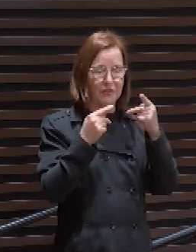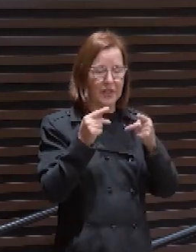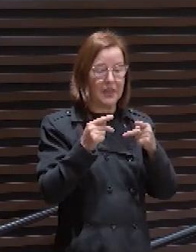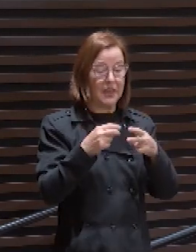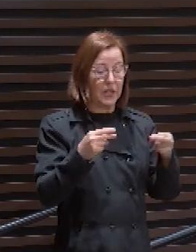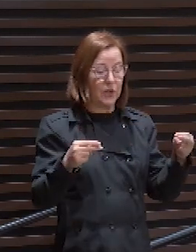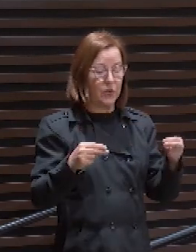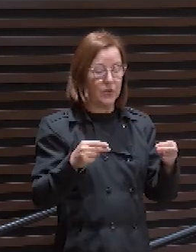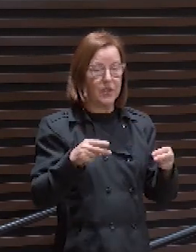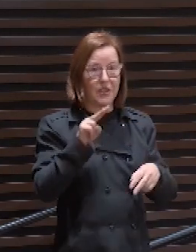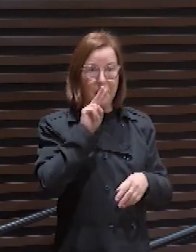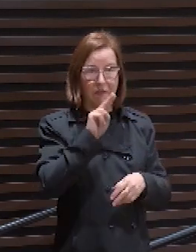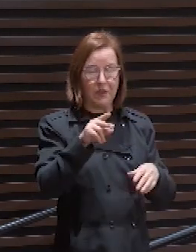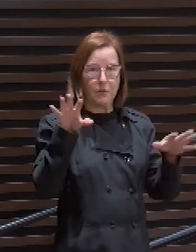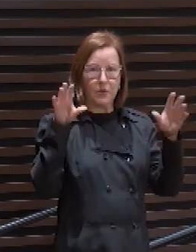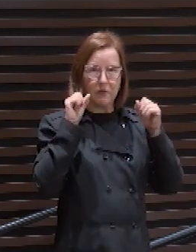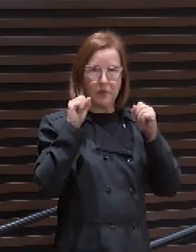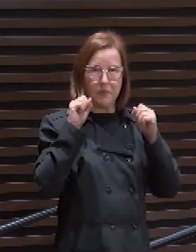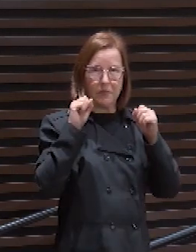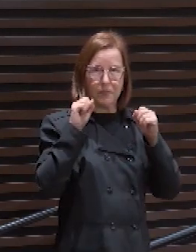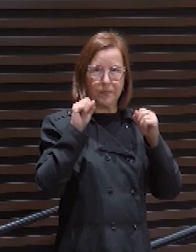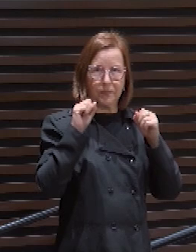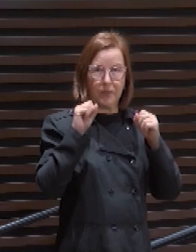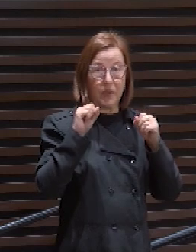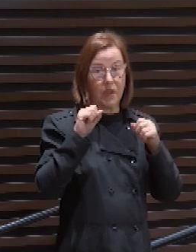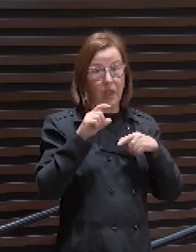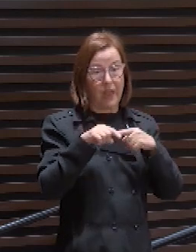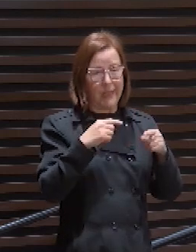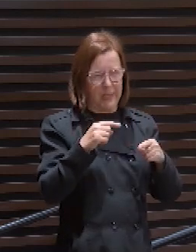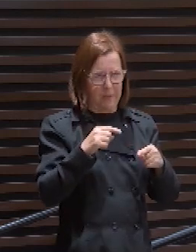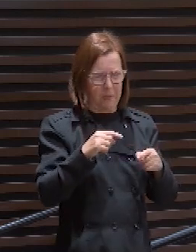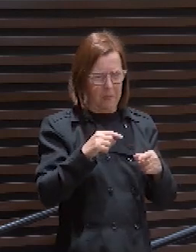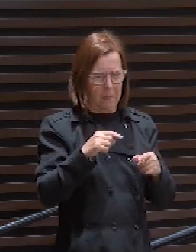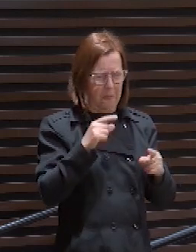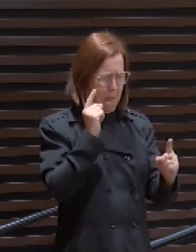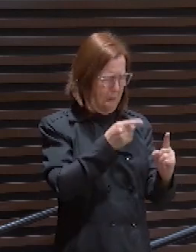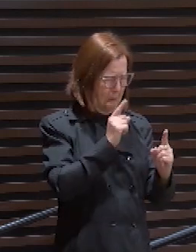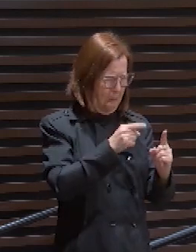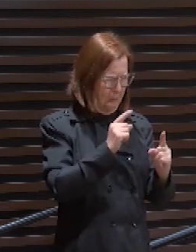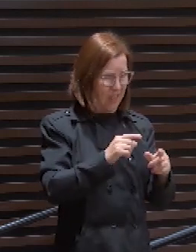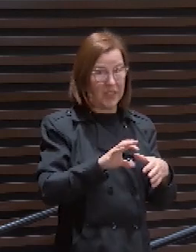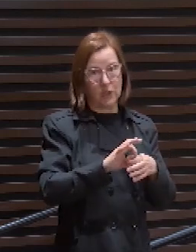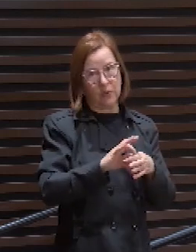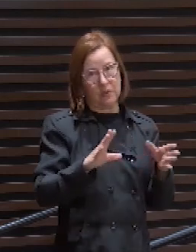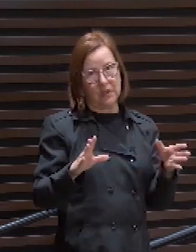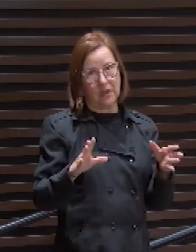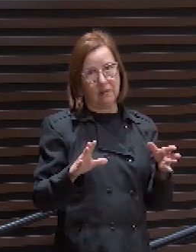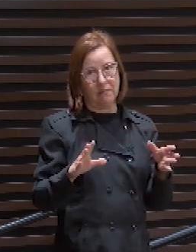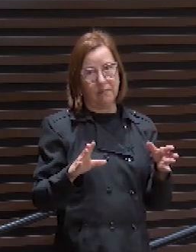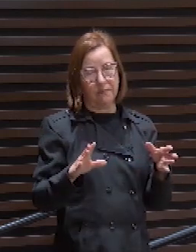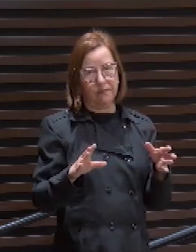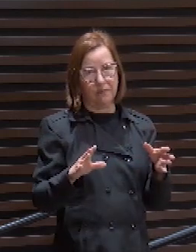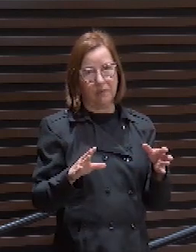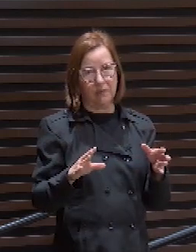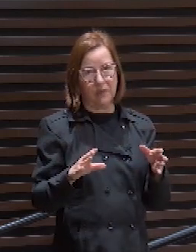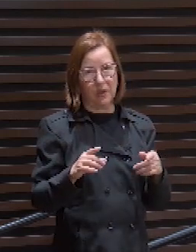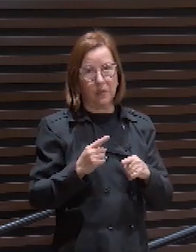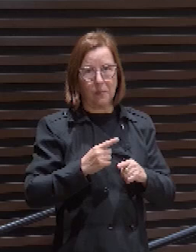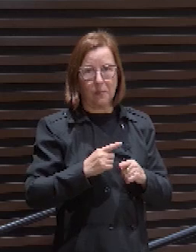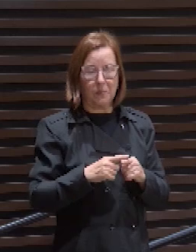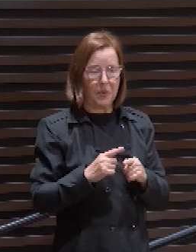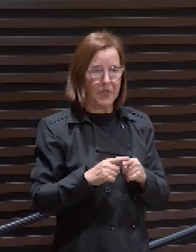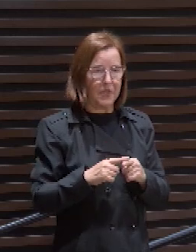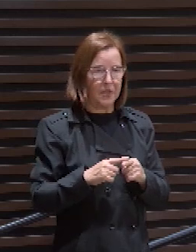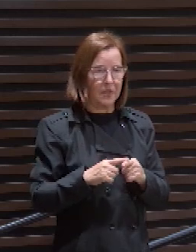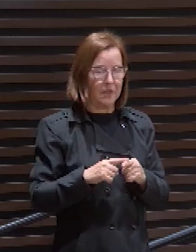vimos e ouvimos. Depois, ameaçando-os mais ainda, os soltaram, não tendo achado como os castigar por